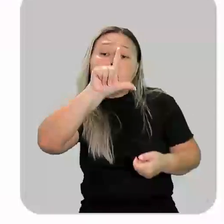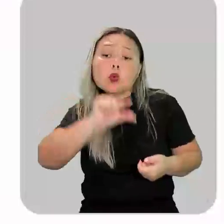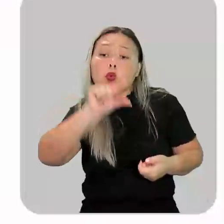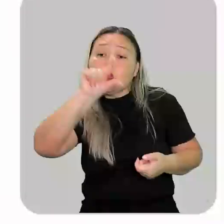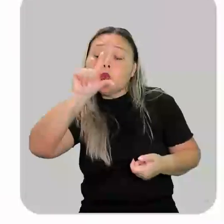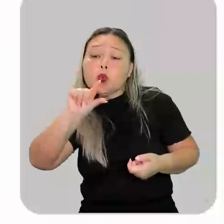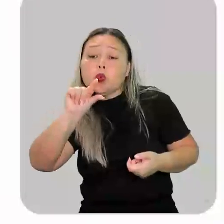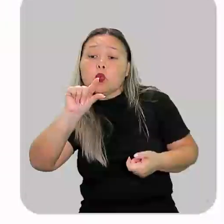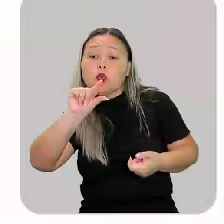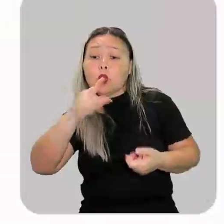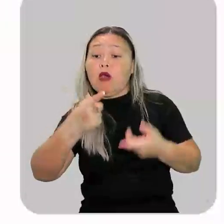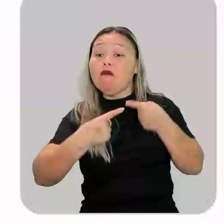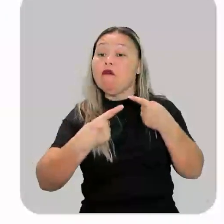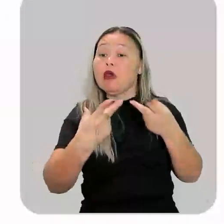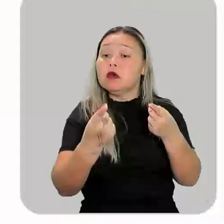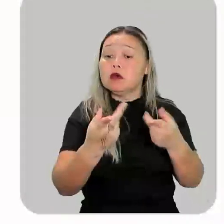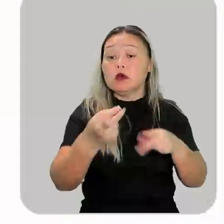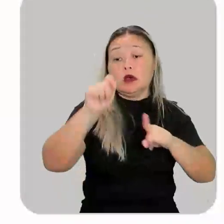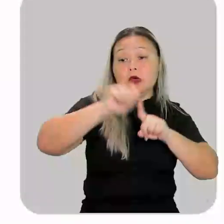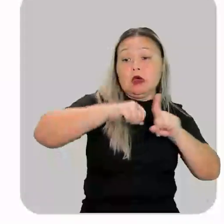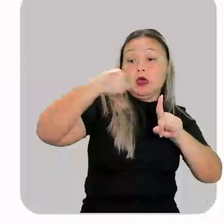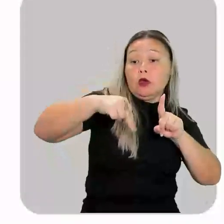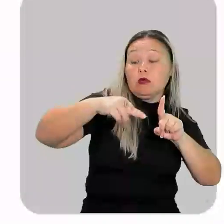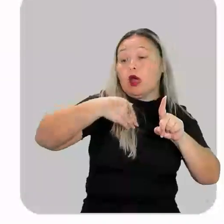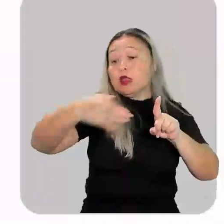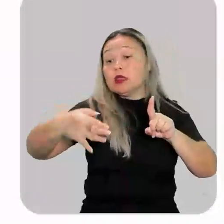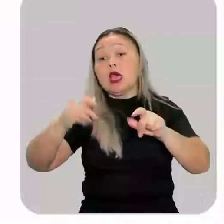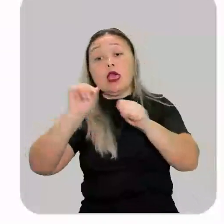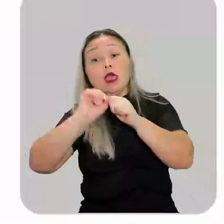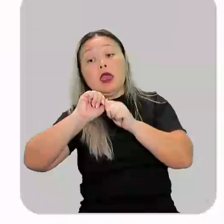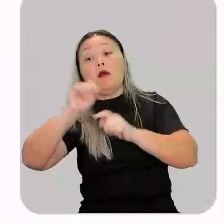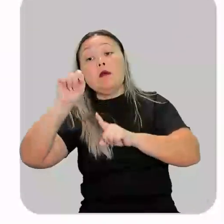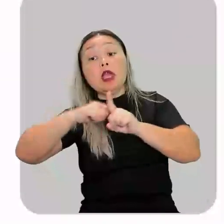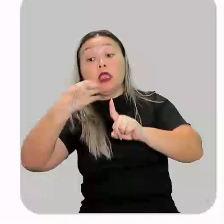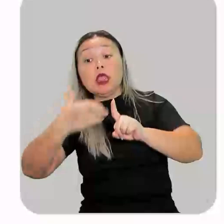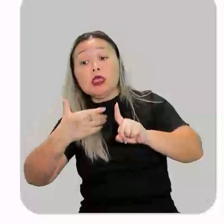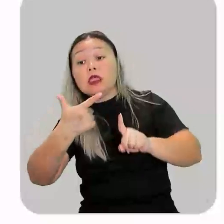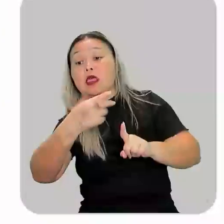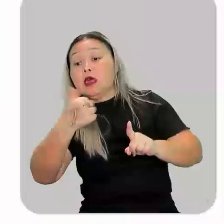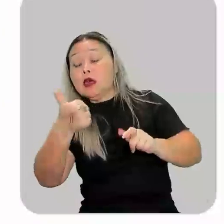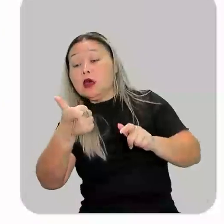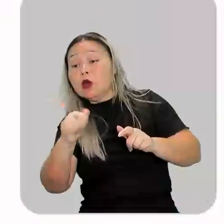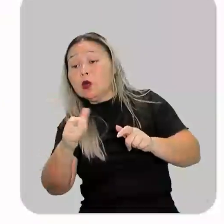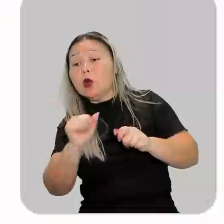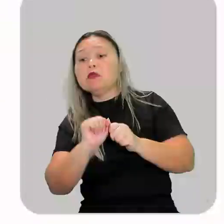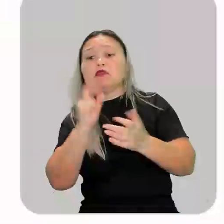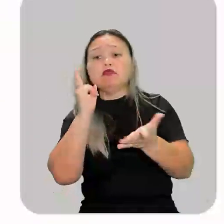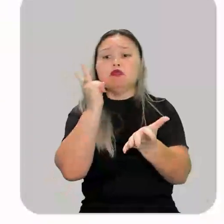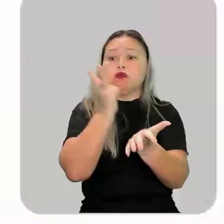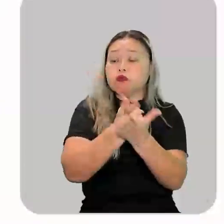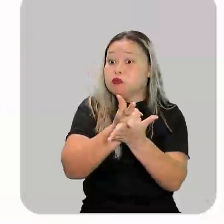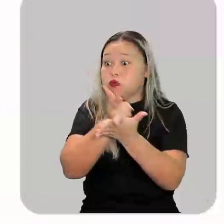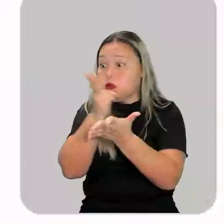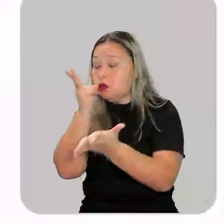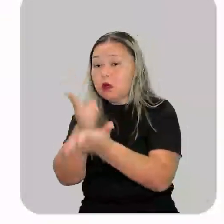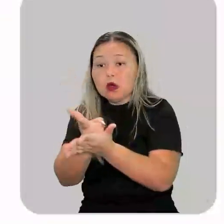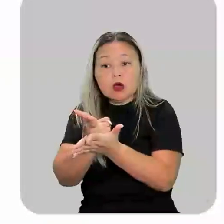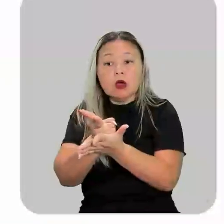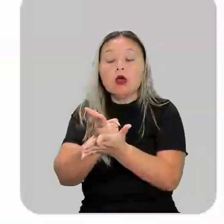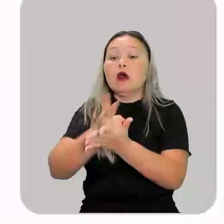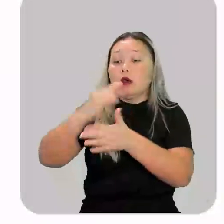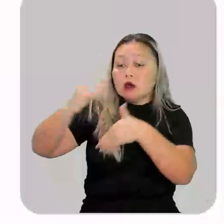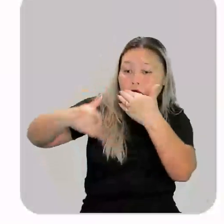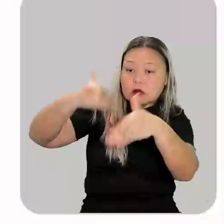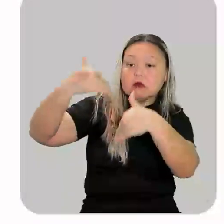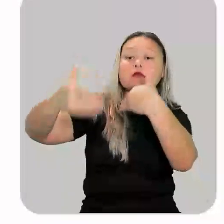unidades vendidas de novembro para dezembro de 2011 se mantivessem constantes nos